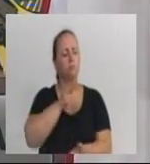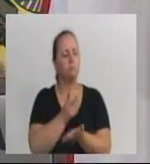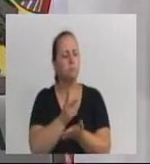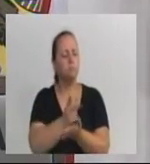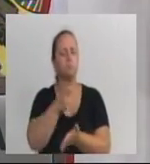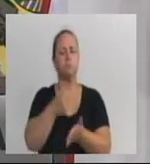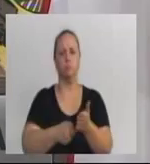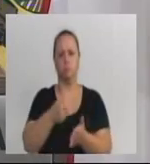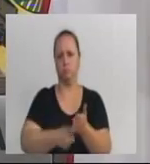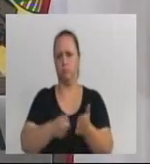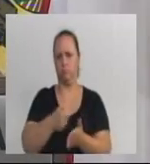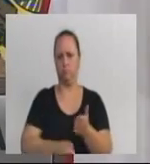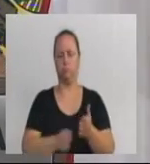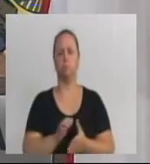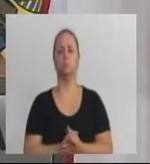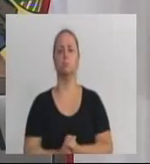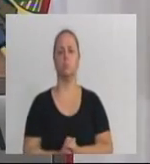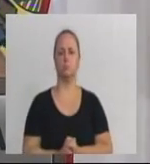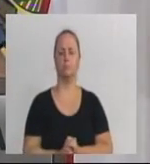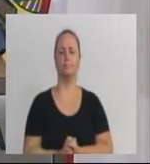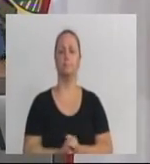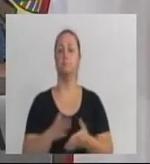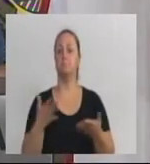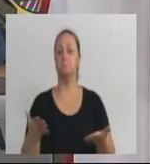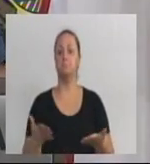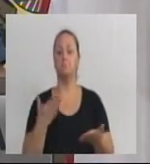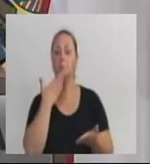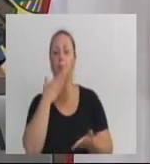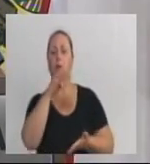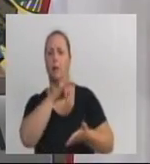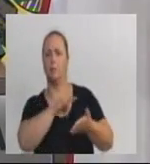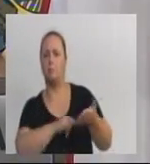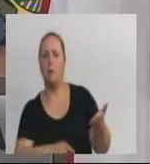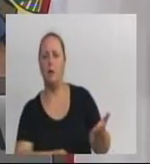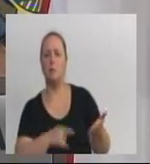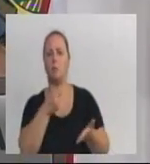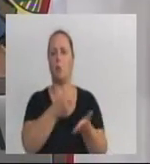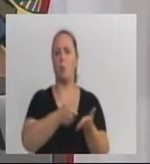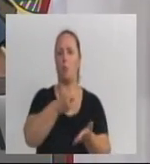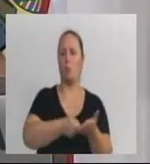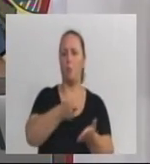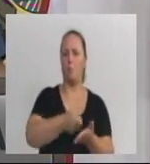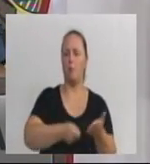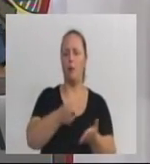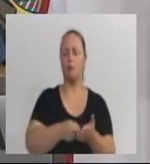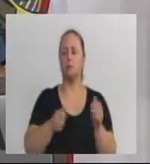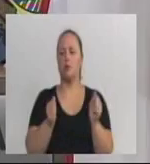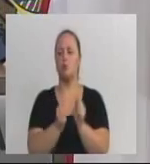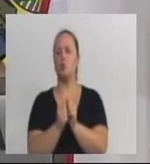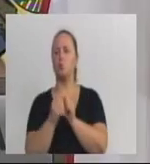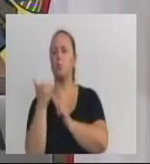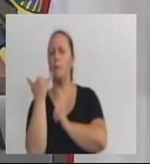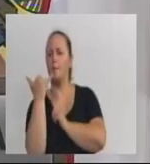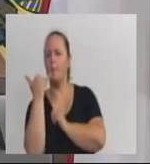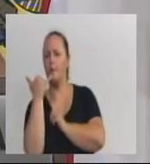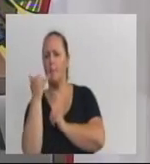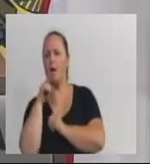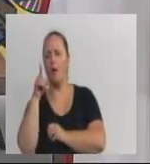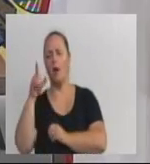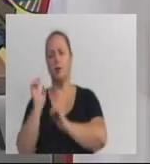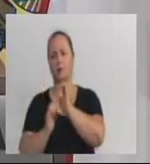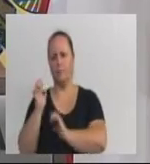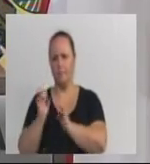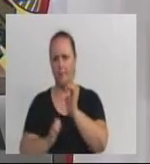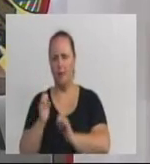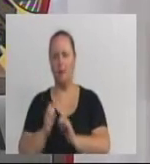forma sistemática, seja através desses requerimentos, seja através de cobranças junto às operadoras, de nossas falas aqui, de todas